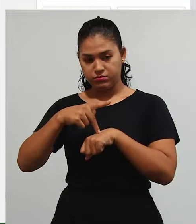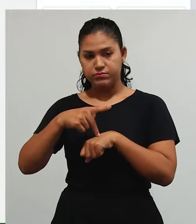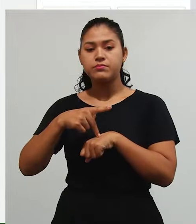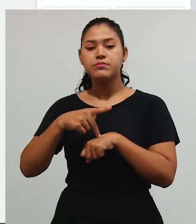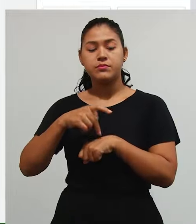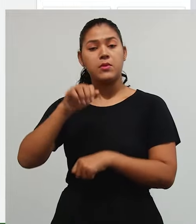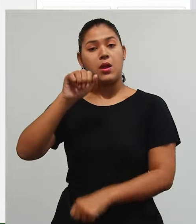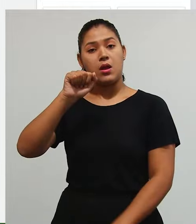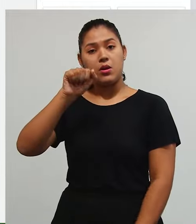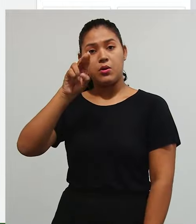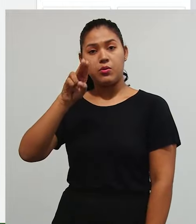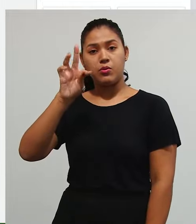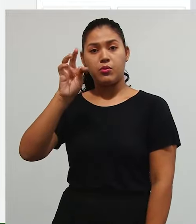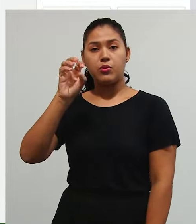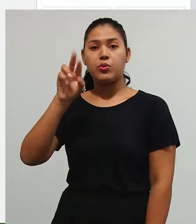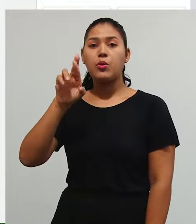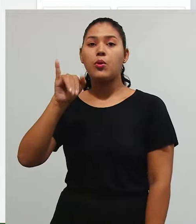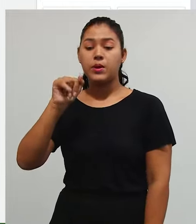própria